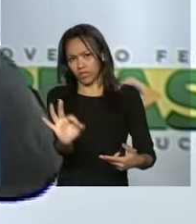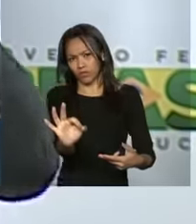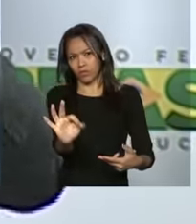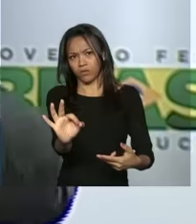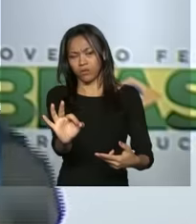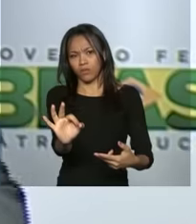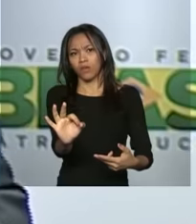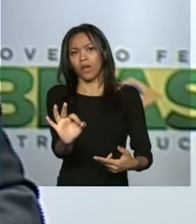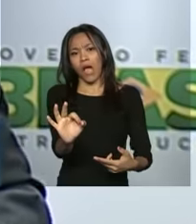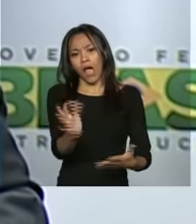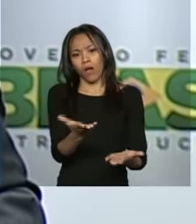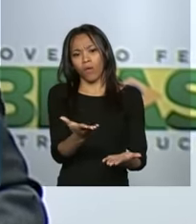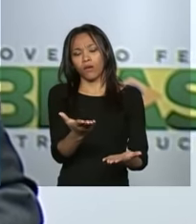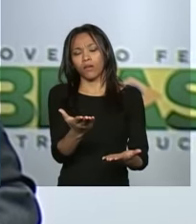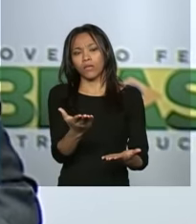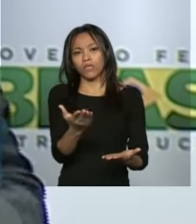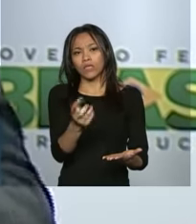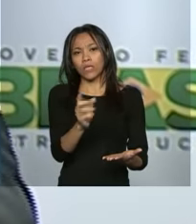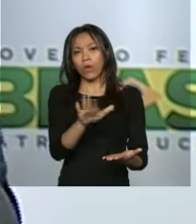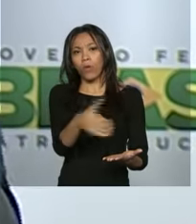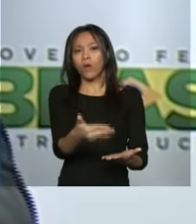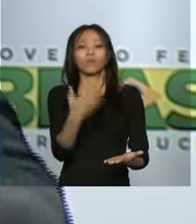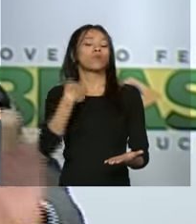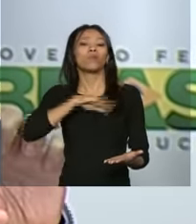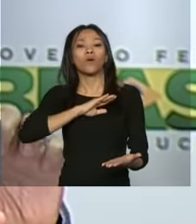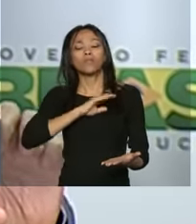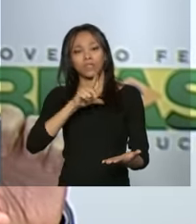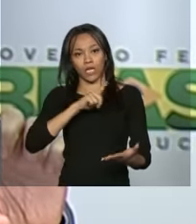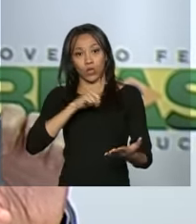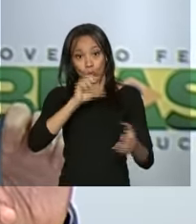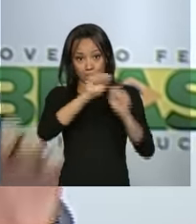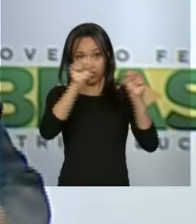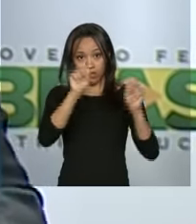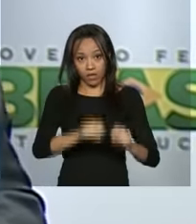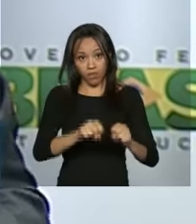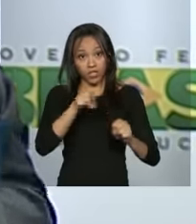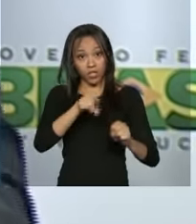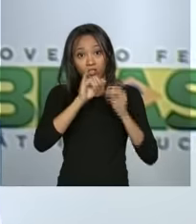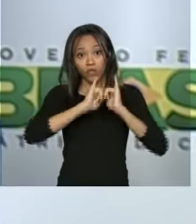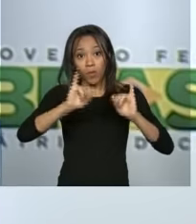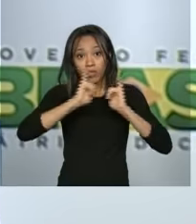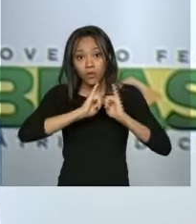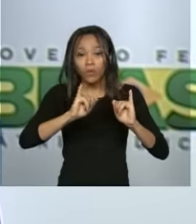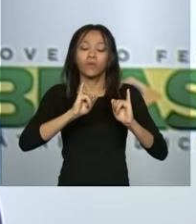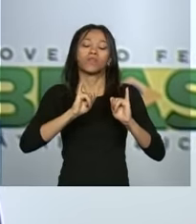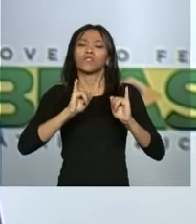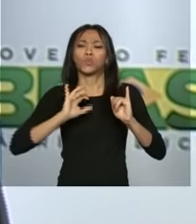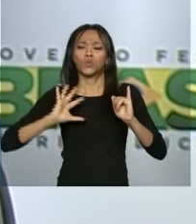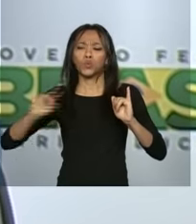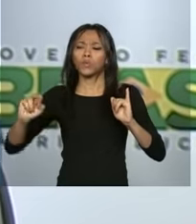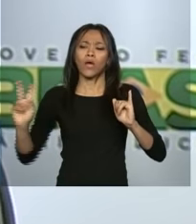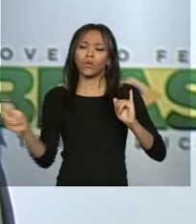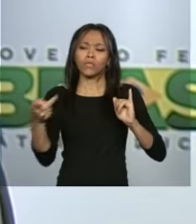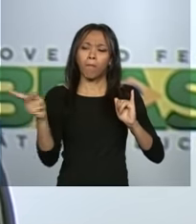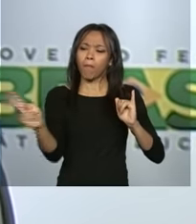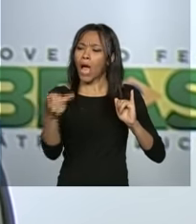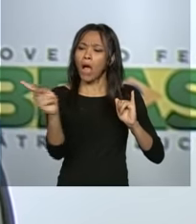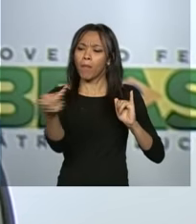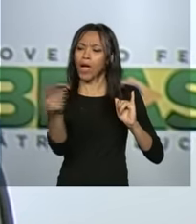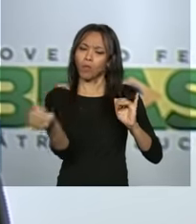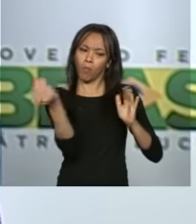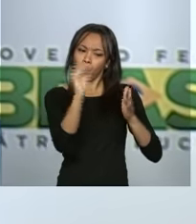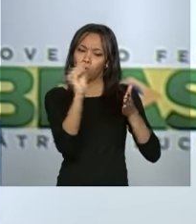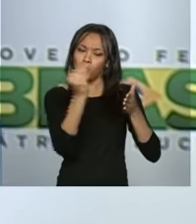por estimativa agora a partir do momento que nós tivemos o sistema de informação que nós tivemos os registros aquela regulação sanitária